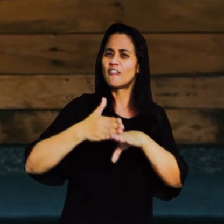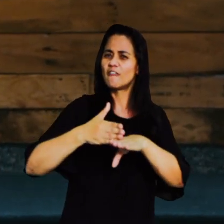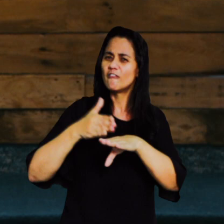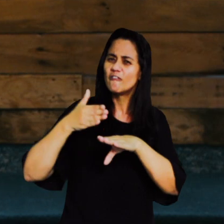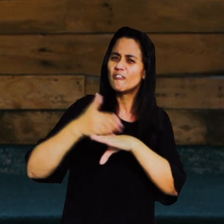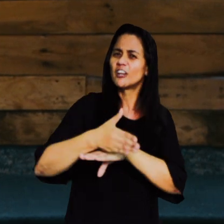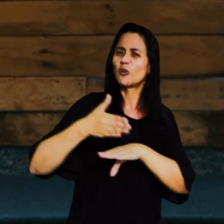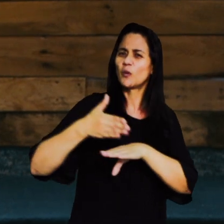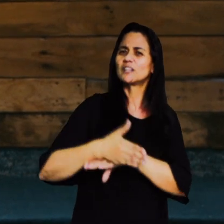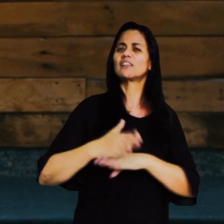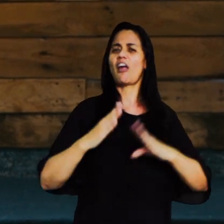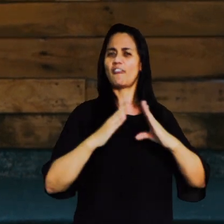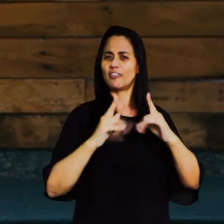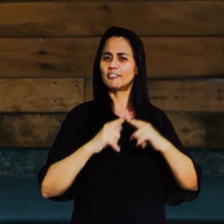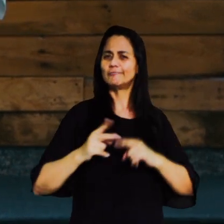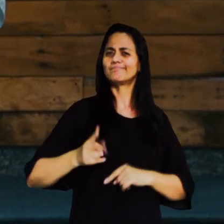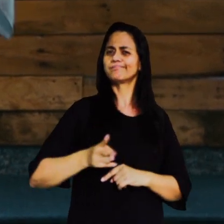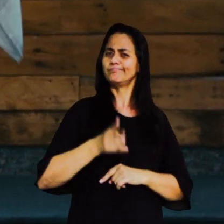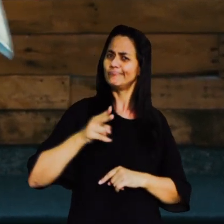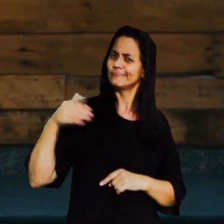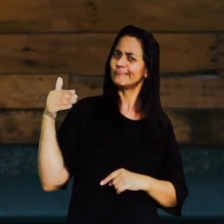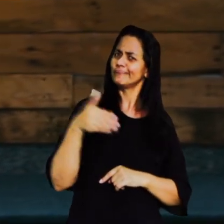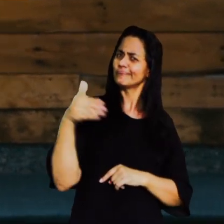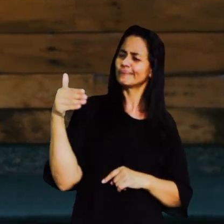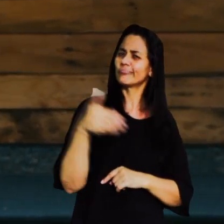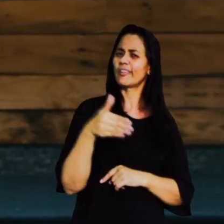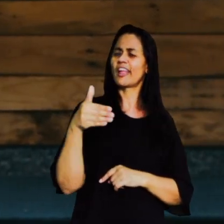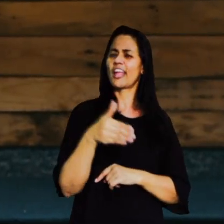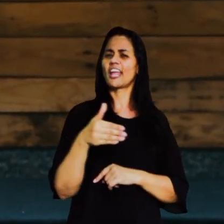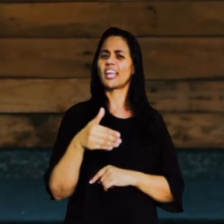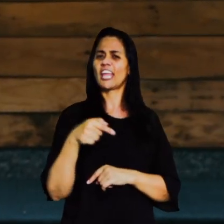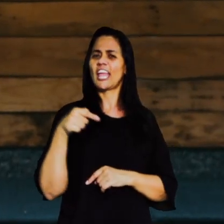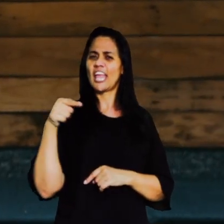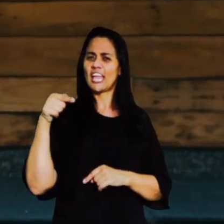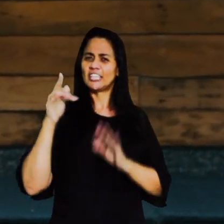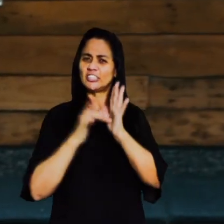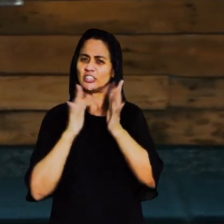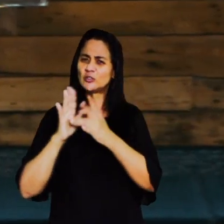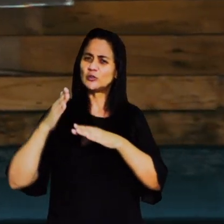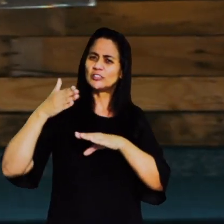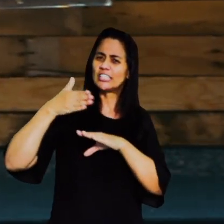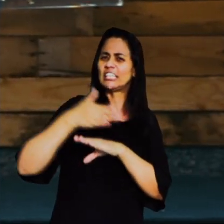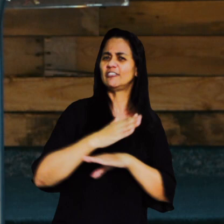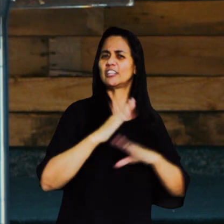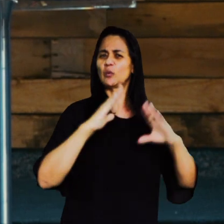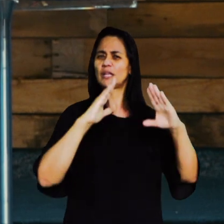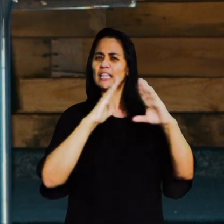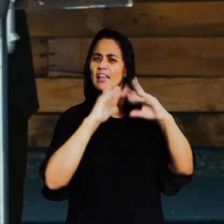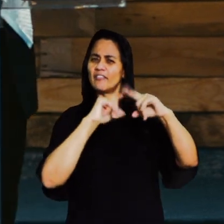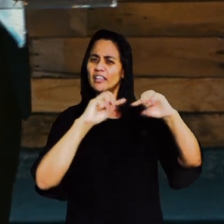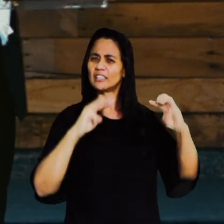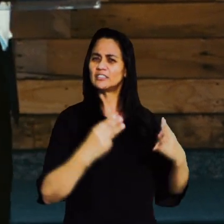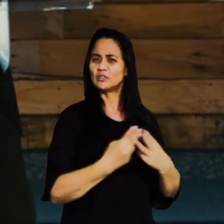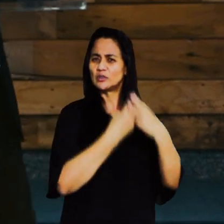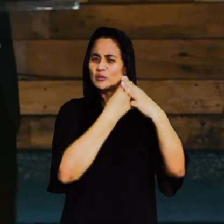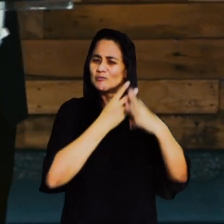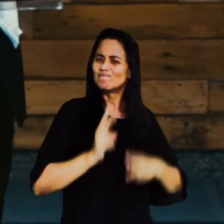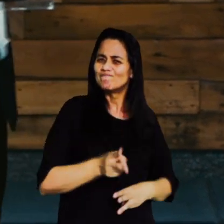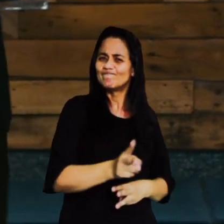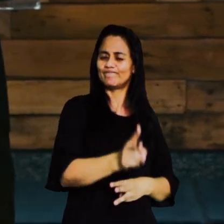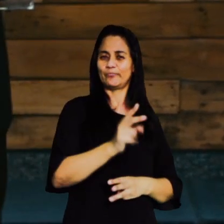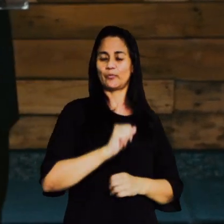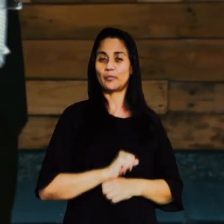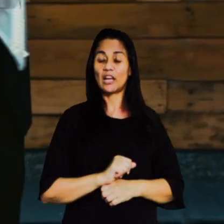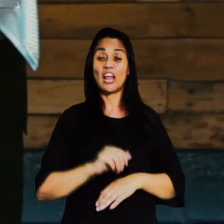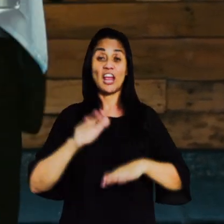regularmente. Ele ia nas sinagogas regularmente. E ele frequentava a igreja, mesmo quando acontecia